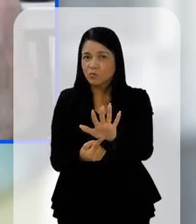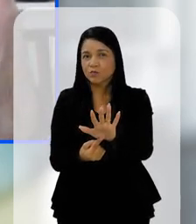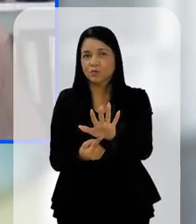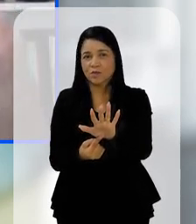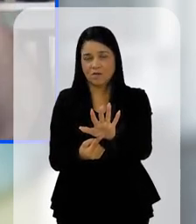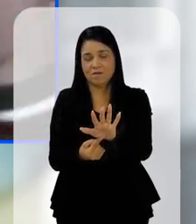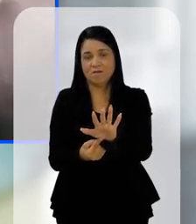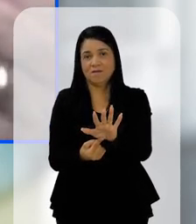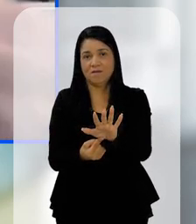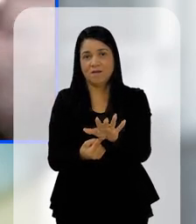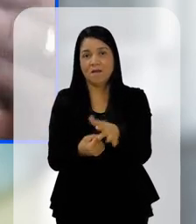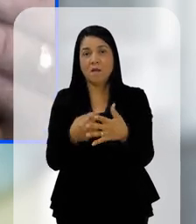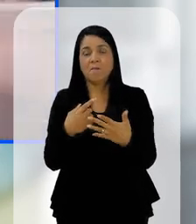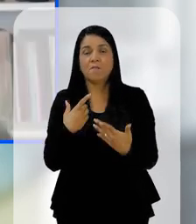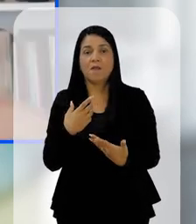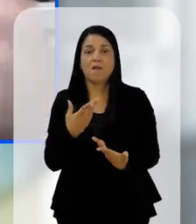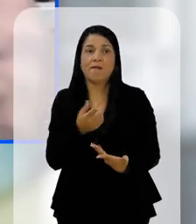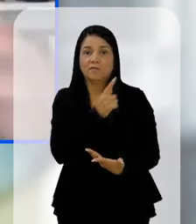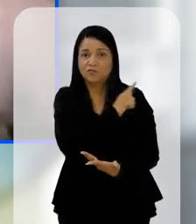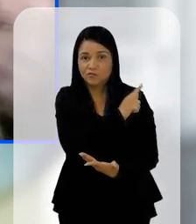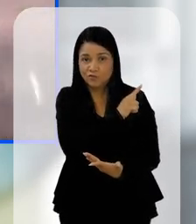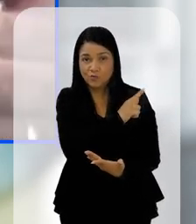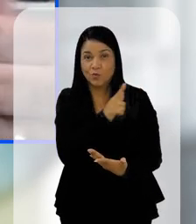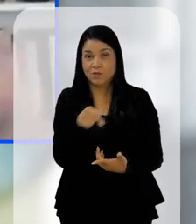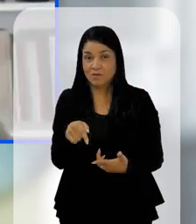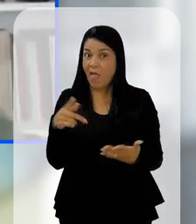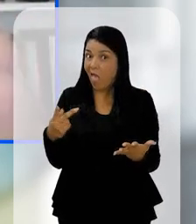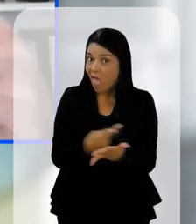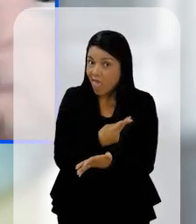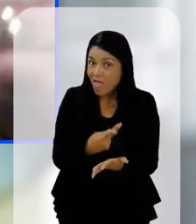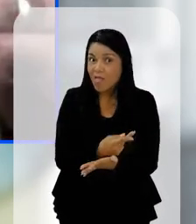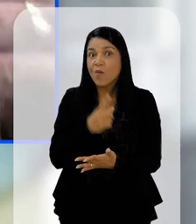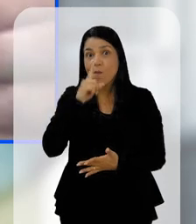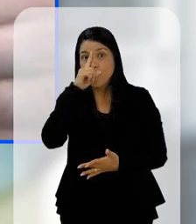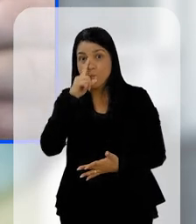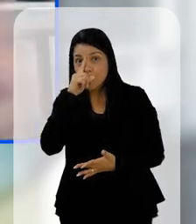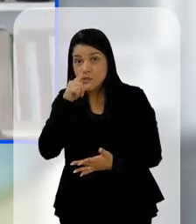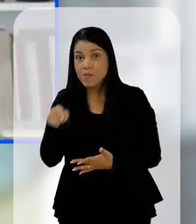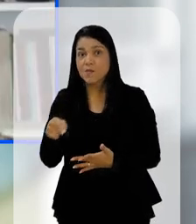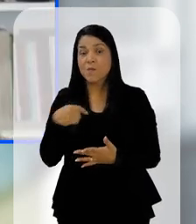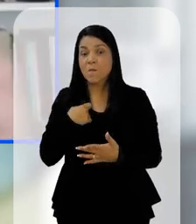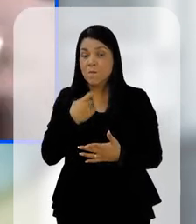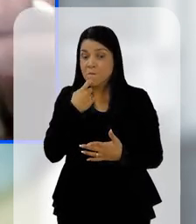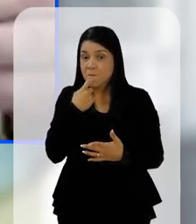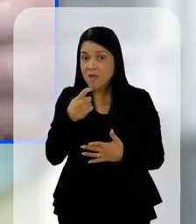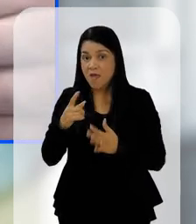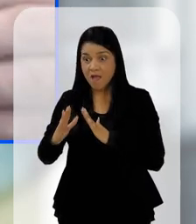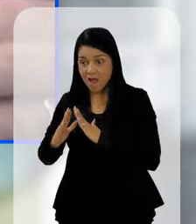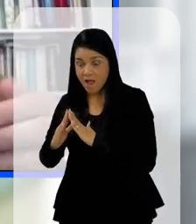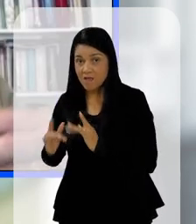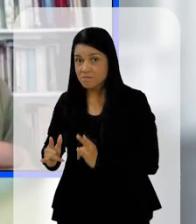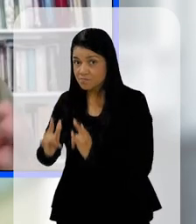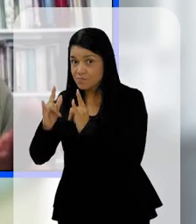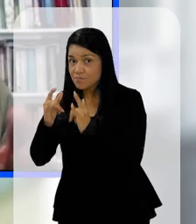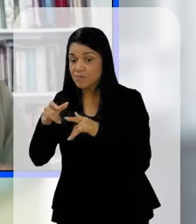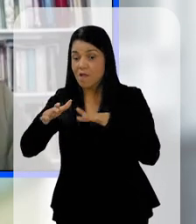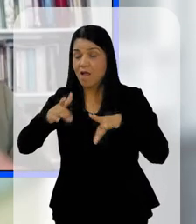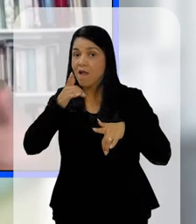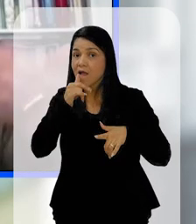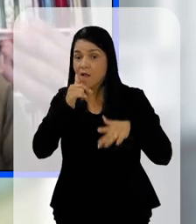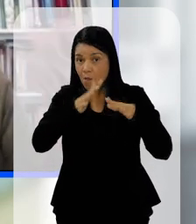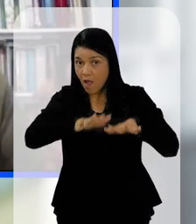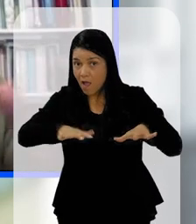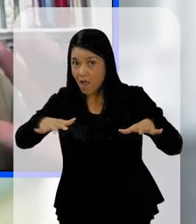que isso é não só um erro, mas como também um perigo, se aproximar demais do corpo hídrico e queimar os terrenos baixos, planos e